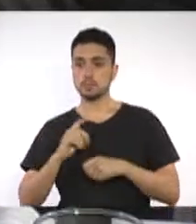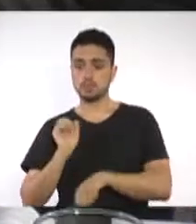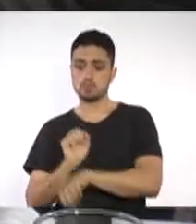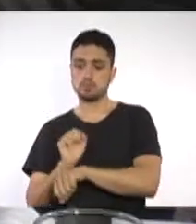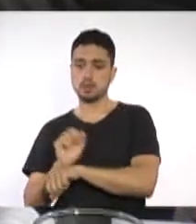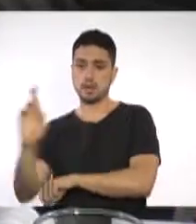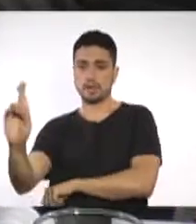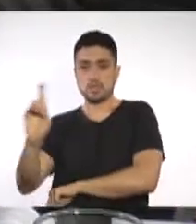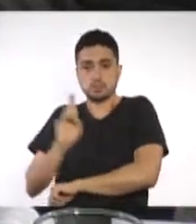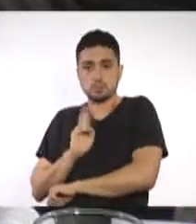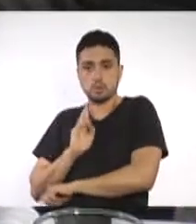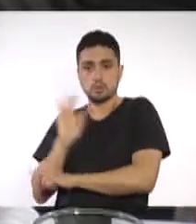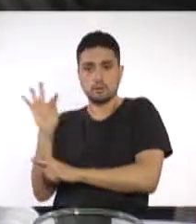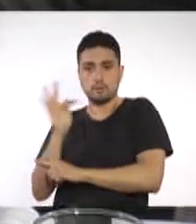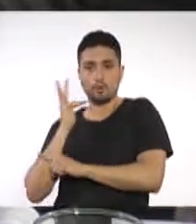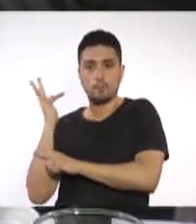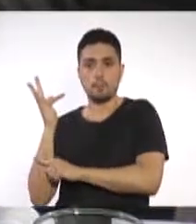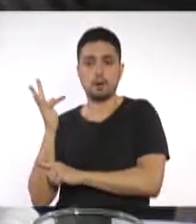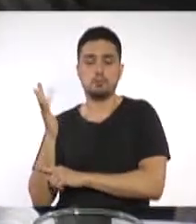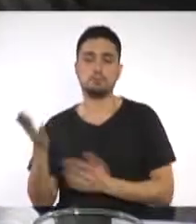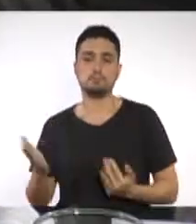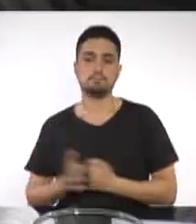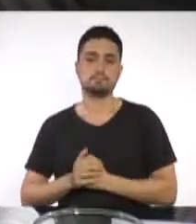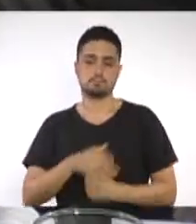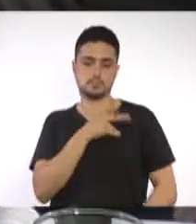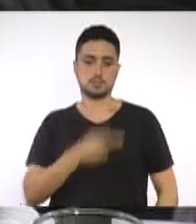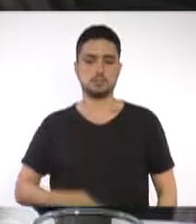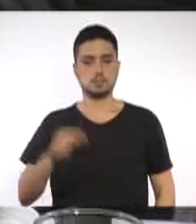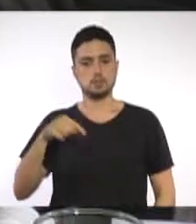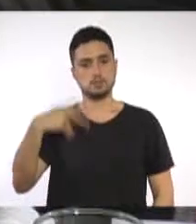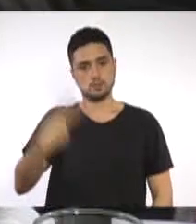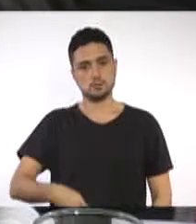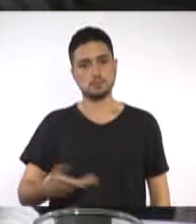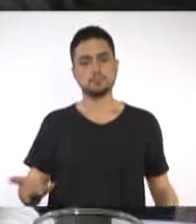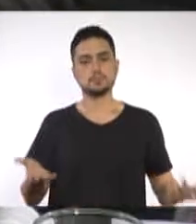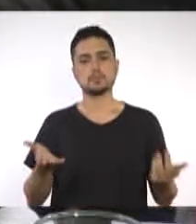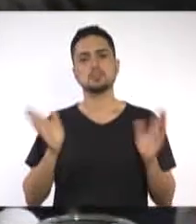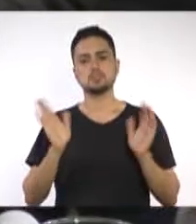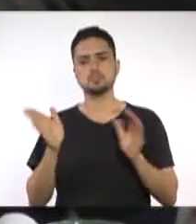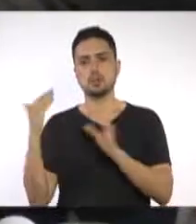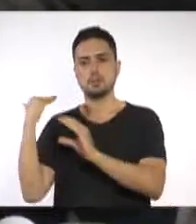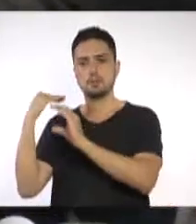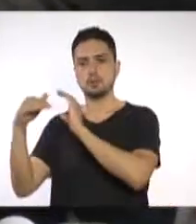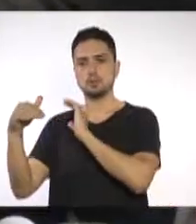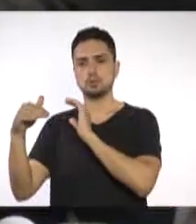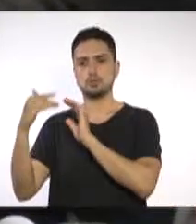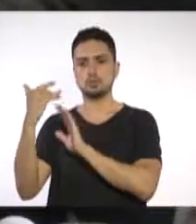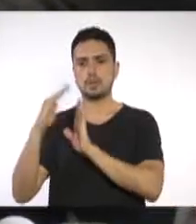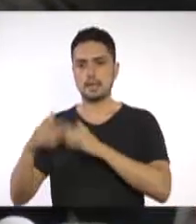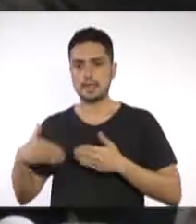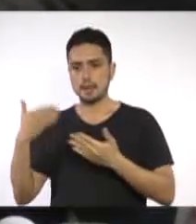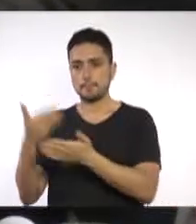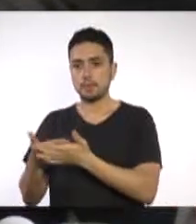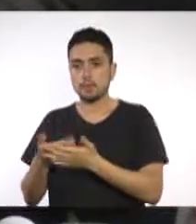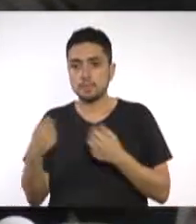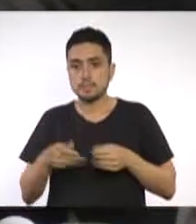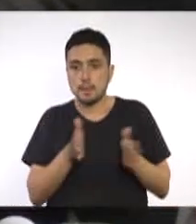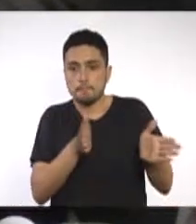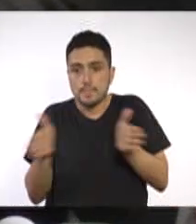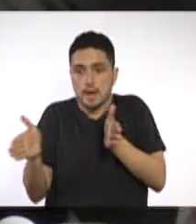formal. O presidente da Assembleia enviou um requerimento de informação ao Poder Executivo e precisa de prazo para